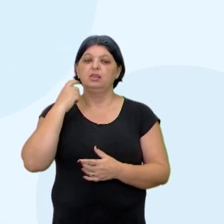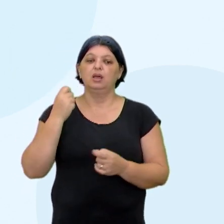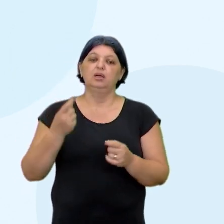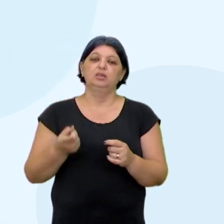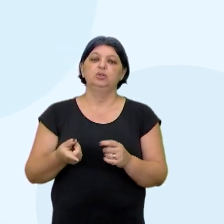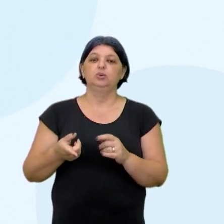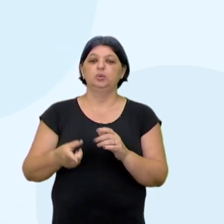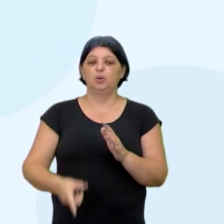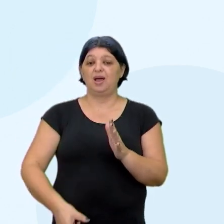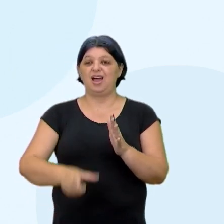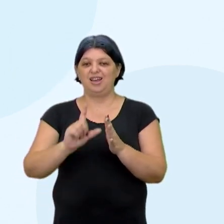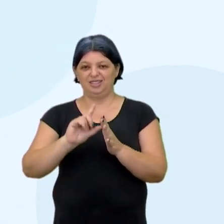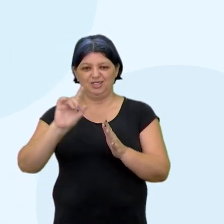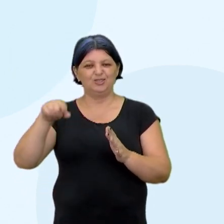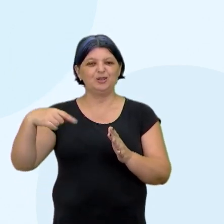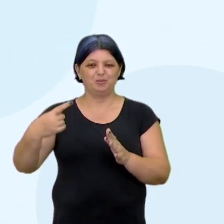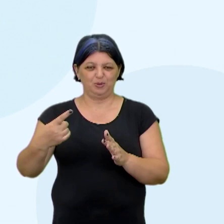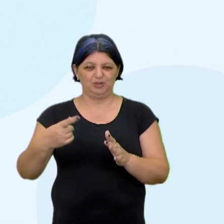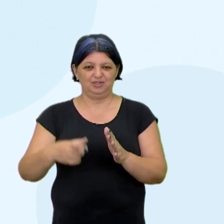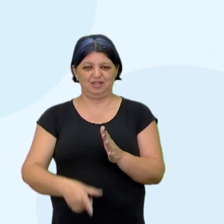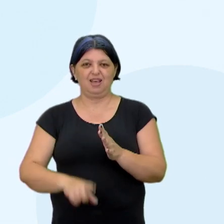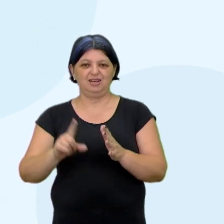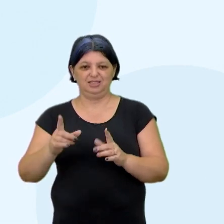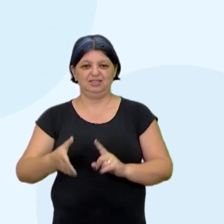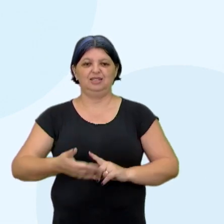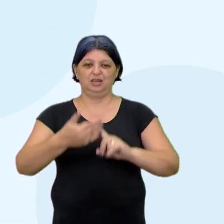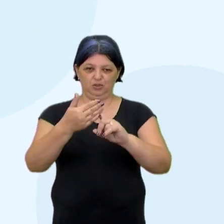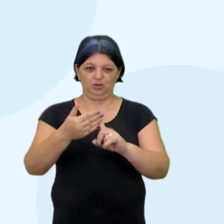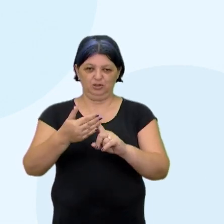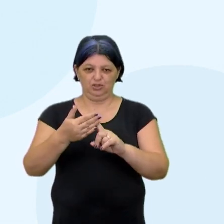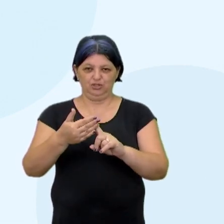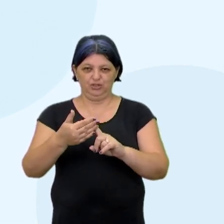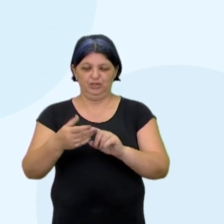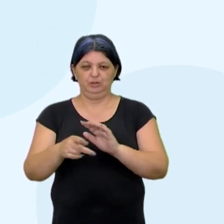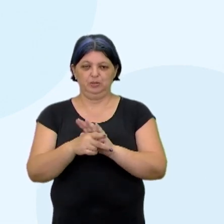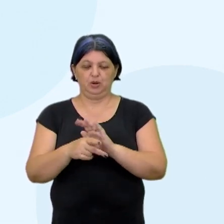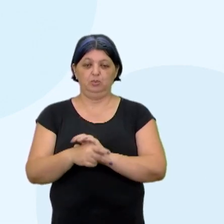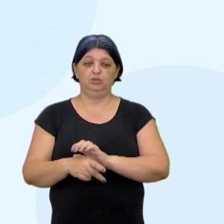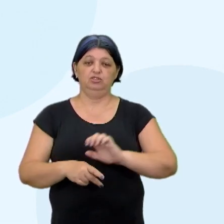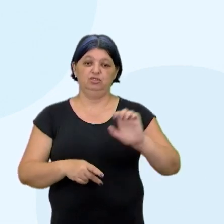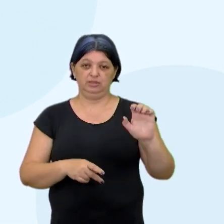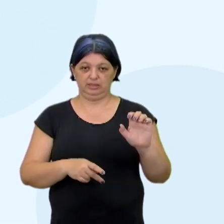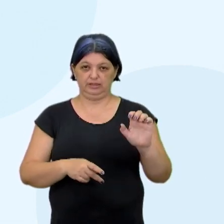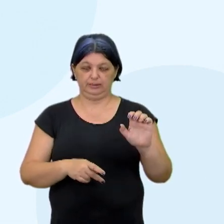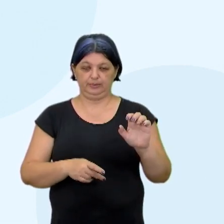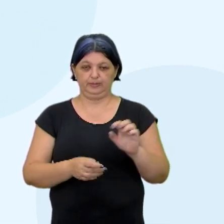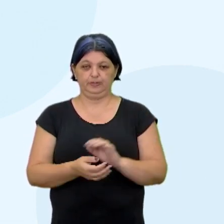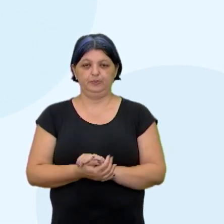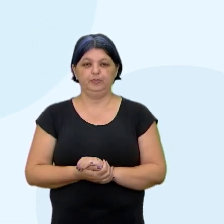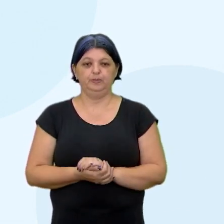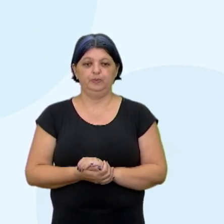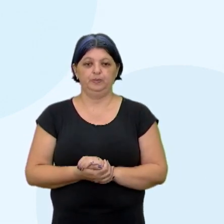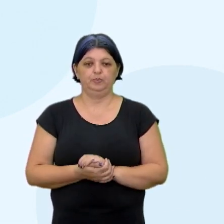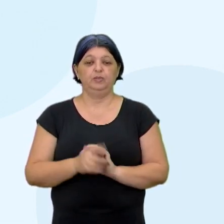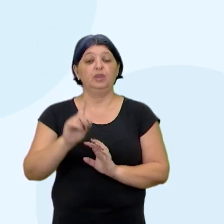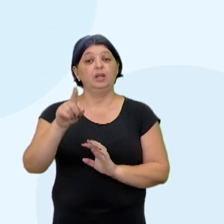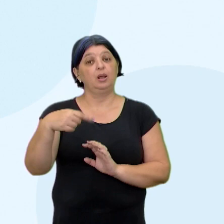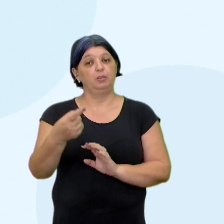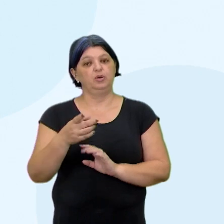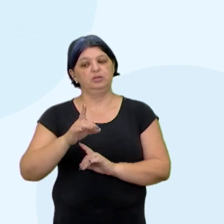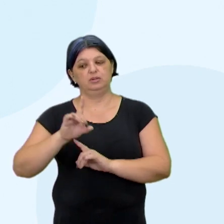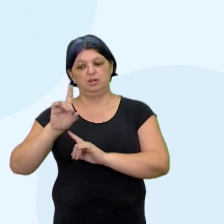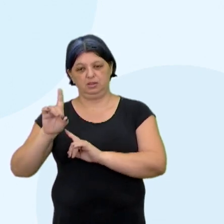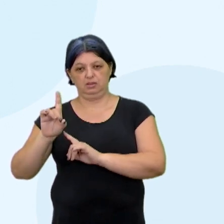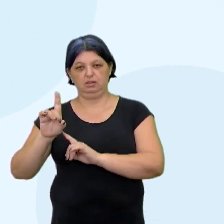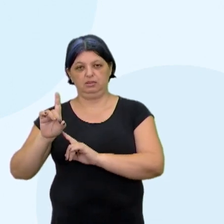depois. Então, antes da tecnologia, você coloca desse lado, aí do lado esquerdo da tela, e depois do lado direito. Aí você